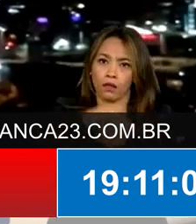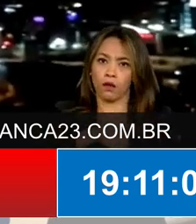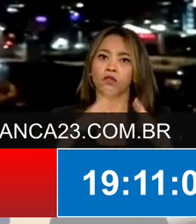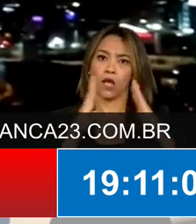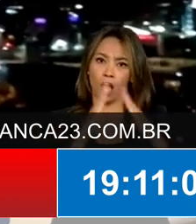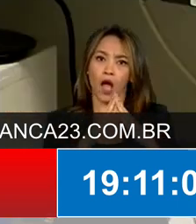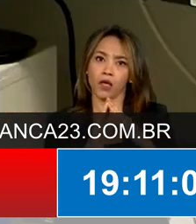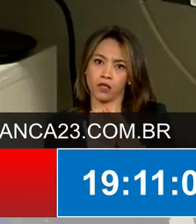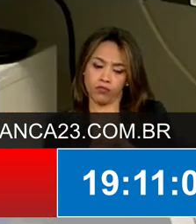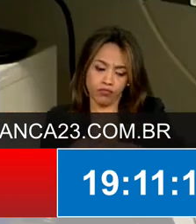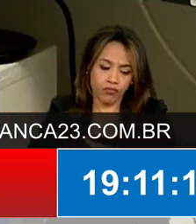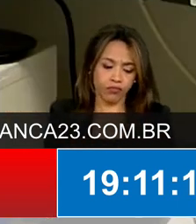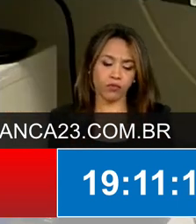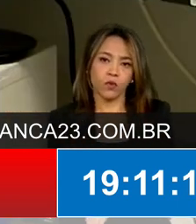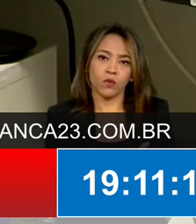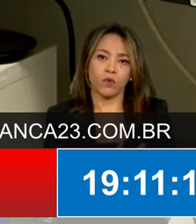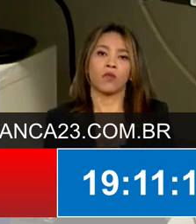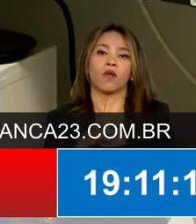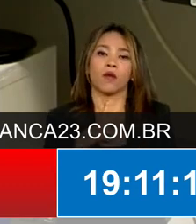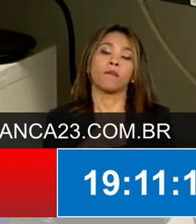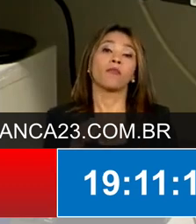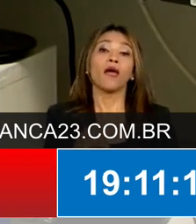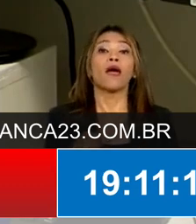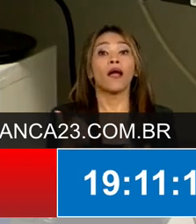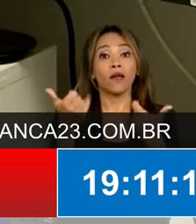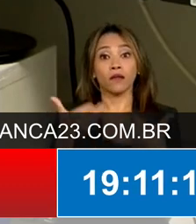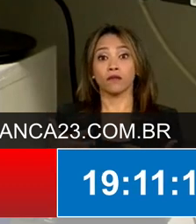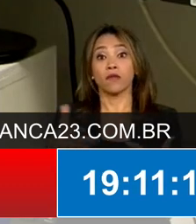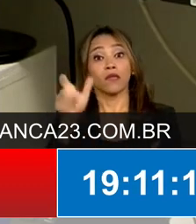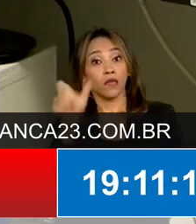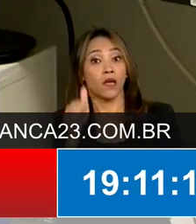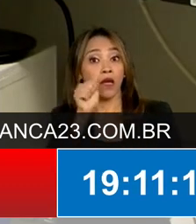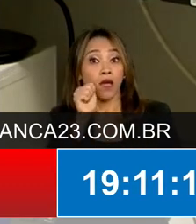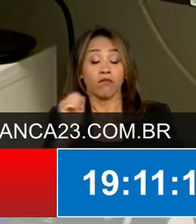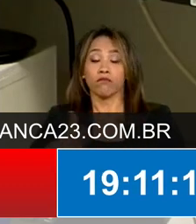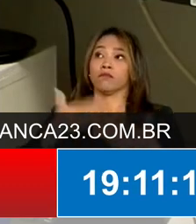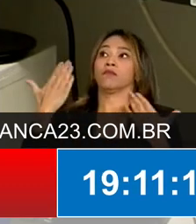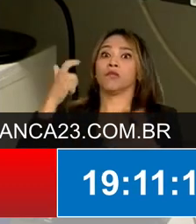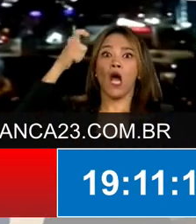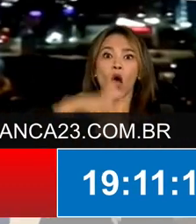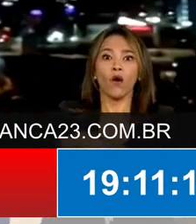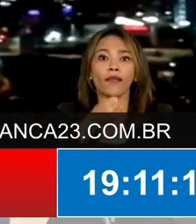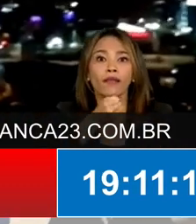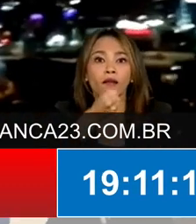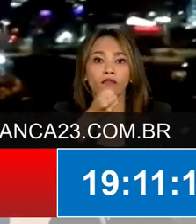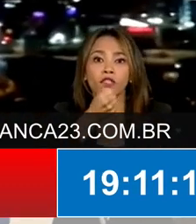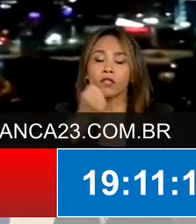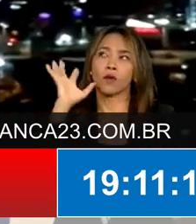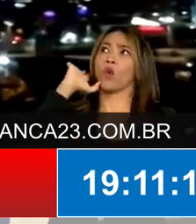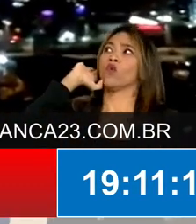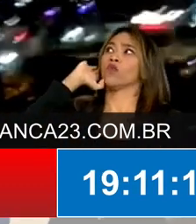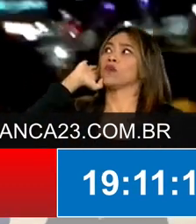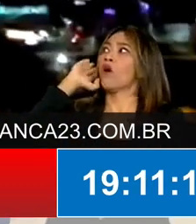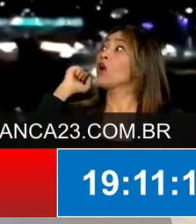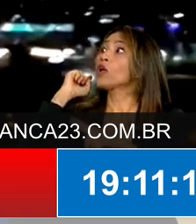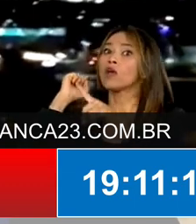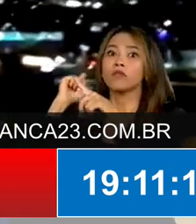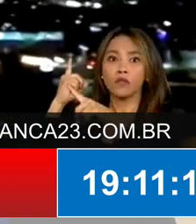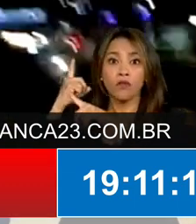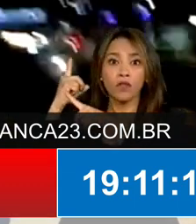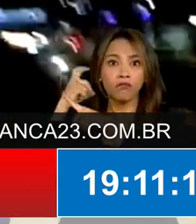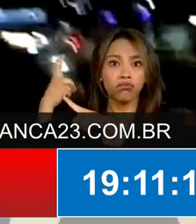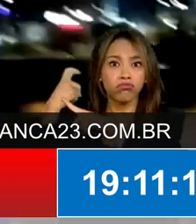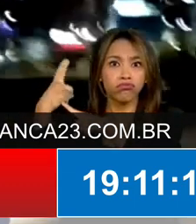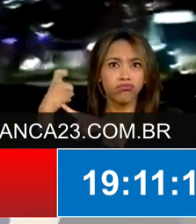antibombas Durante a entrevista Carolina foi Surpreendida por mais um desses alarmes toda vez que a gente escuta siren aí tá